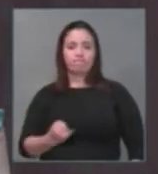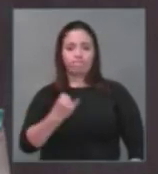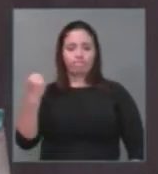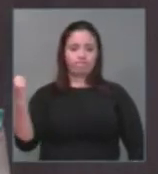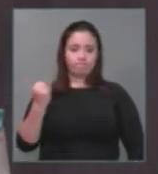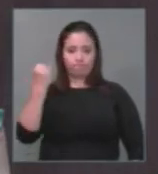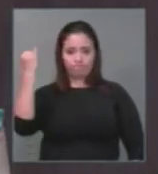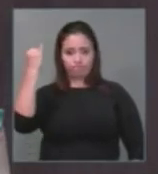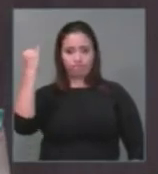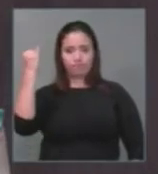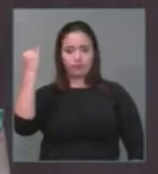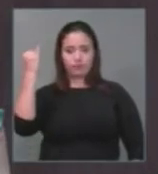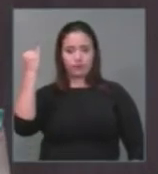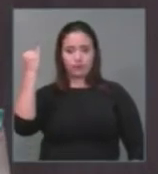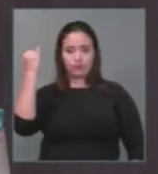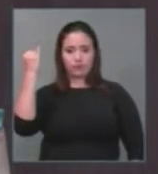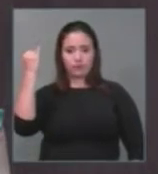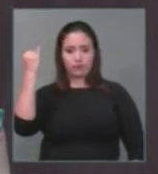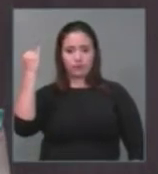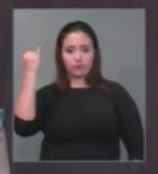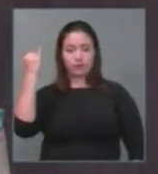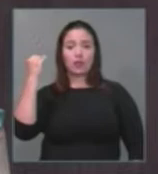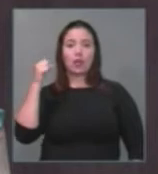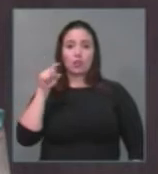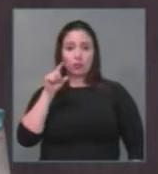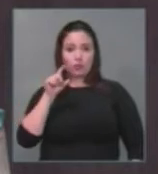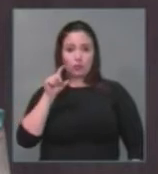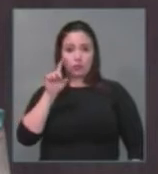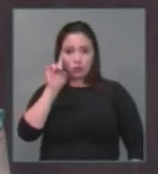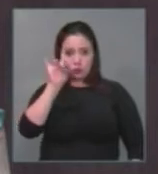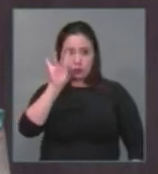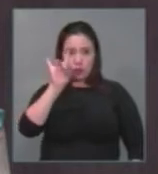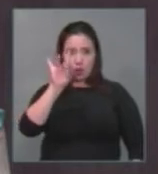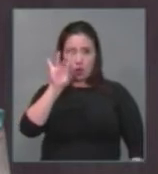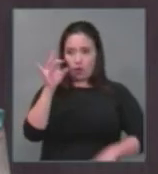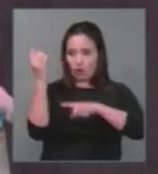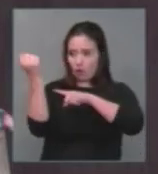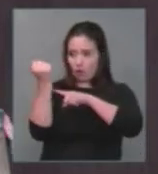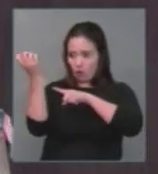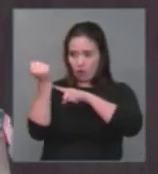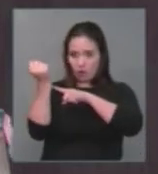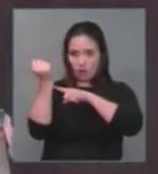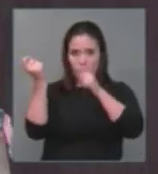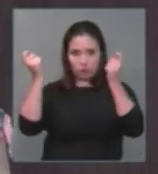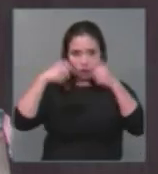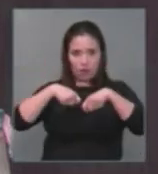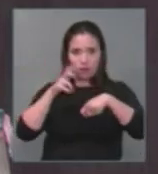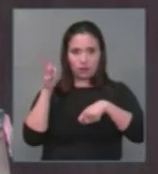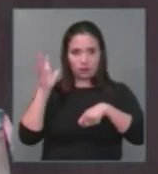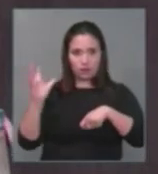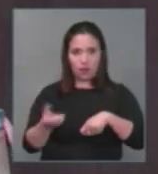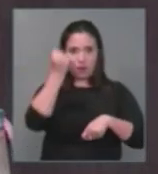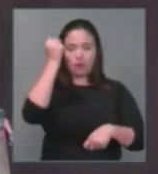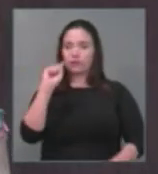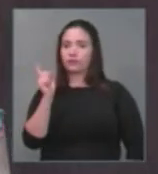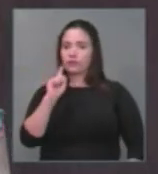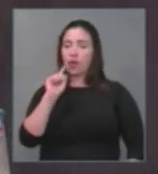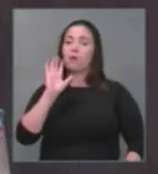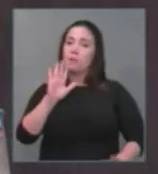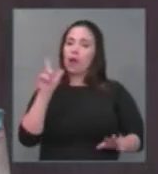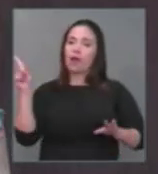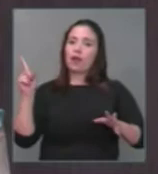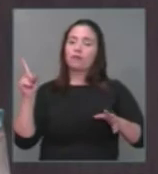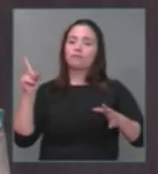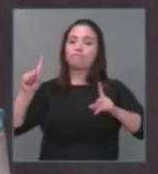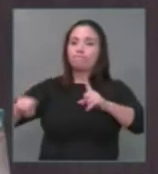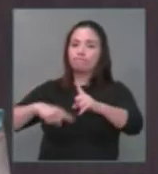São imprescindíveis. Sozinhos não serão capazes, mas são fundamentais. Eu sou